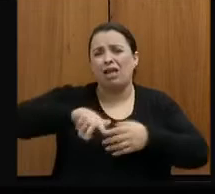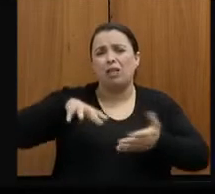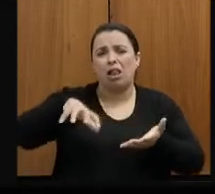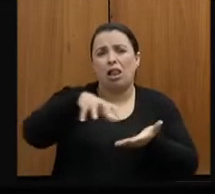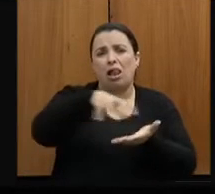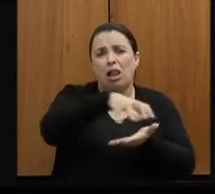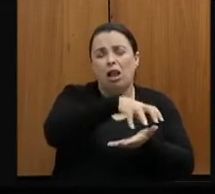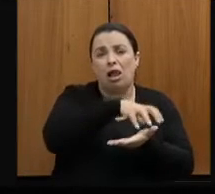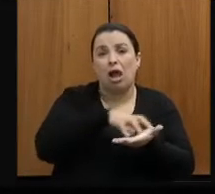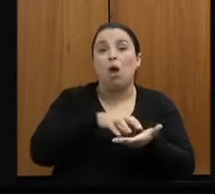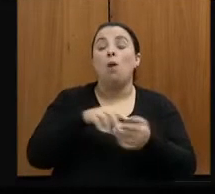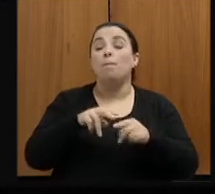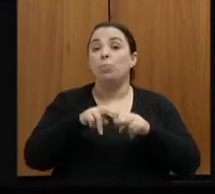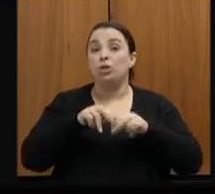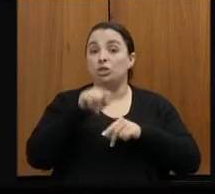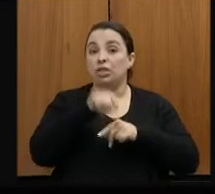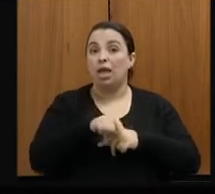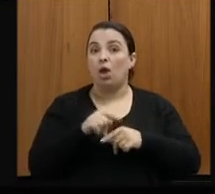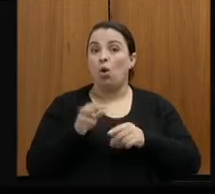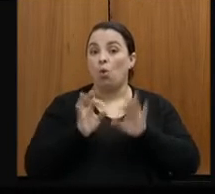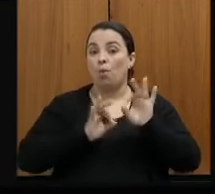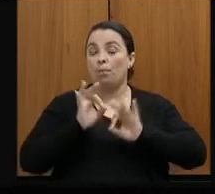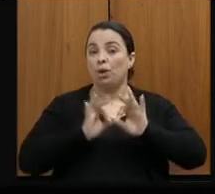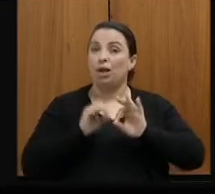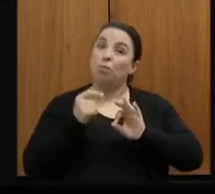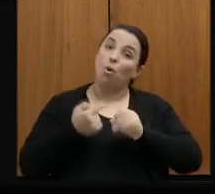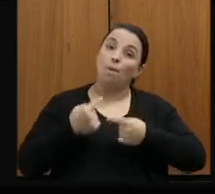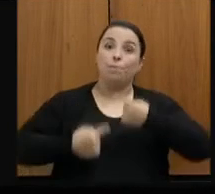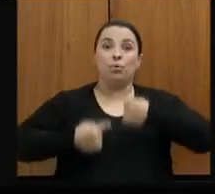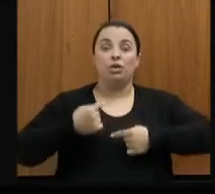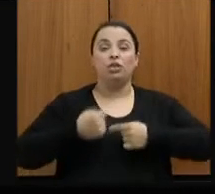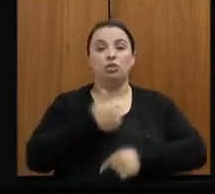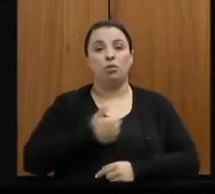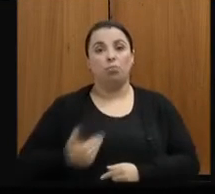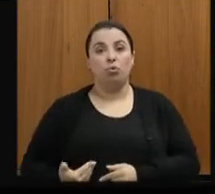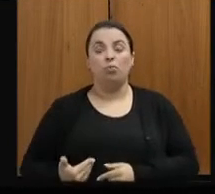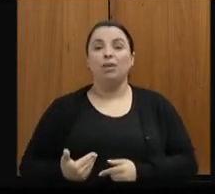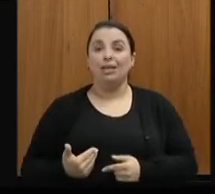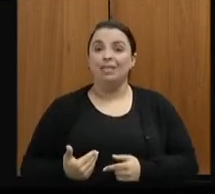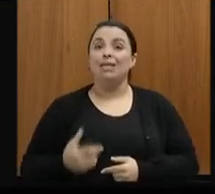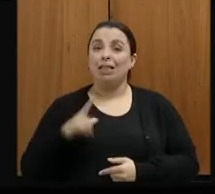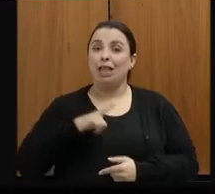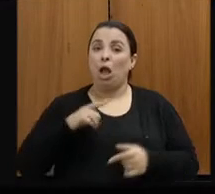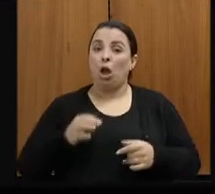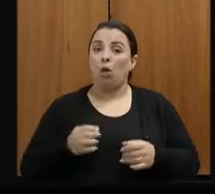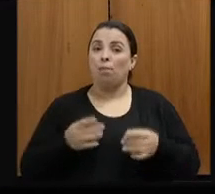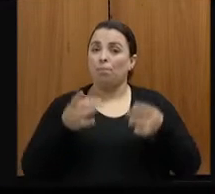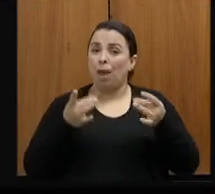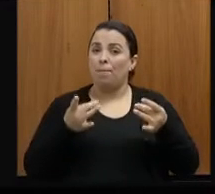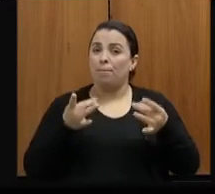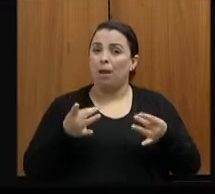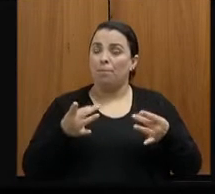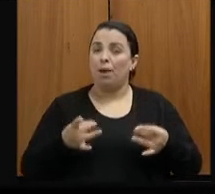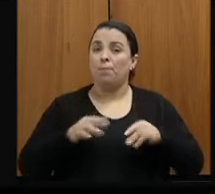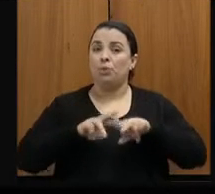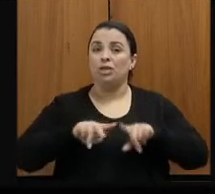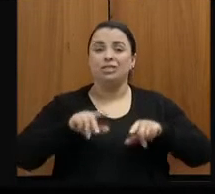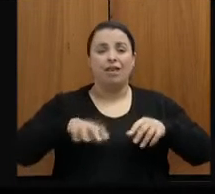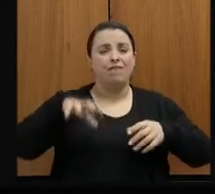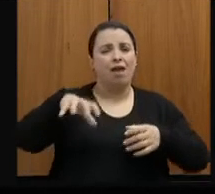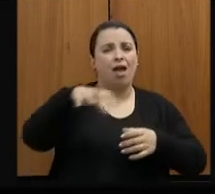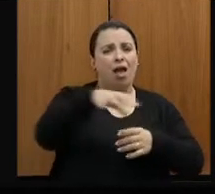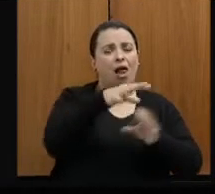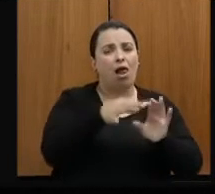considerado um programa, na verdade, uma política pública extremamente complexa, por ser transversal, multidisciplinar.